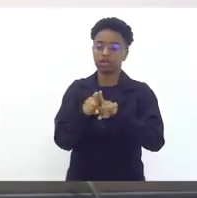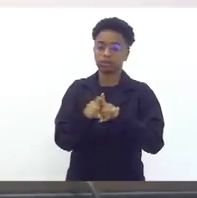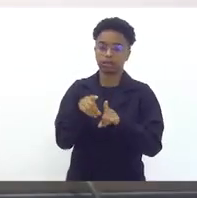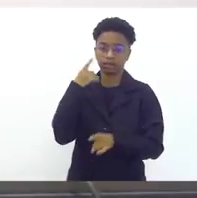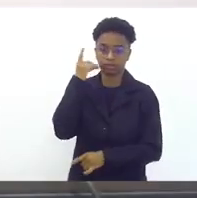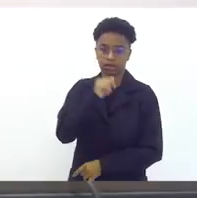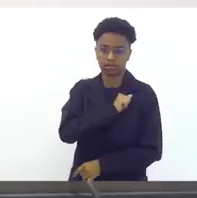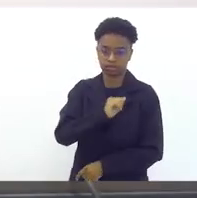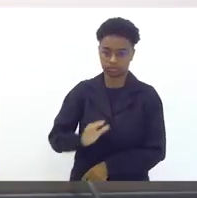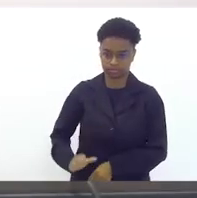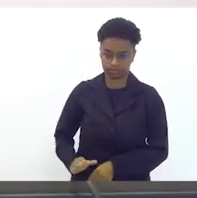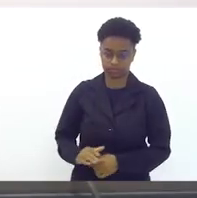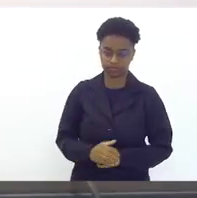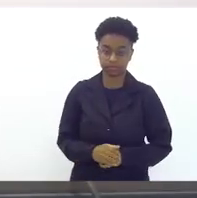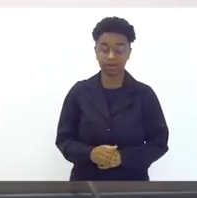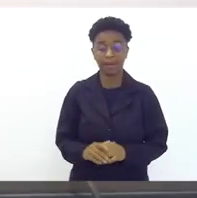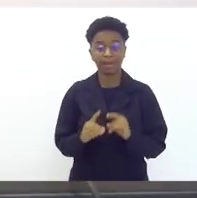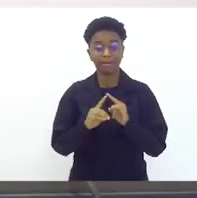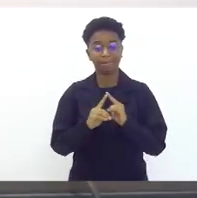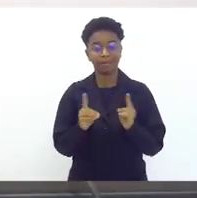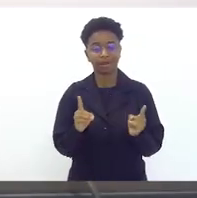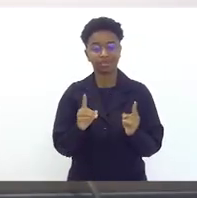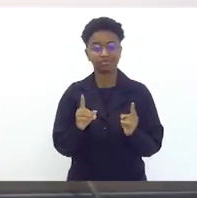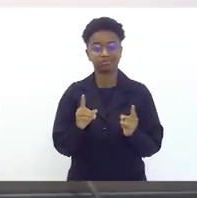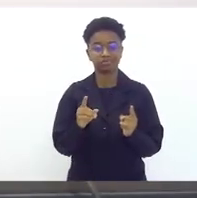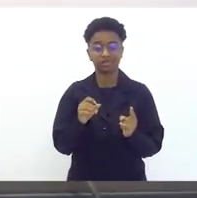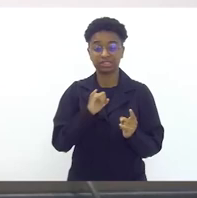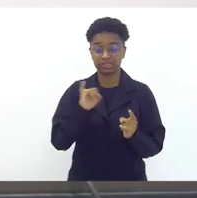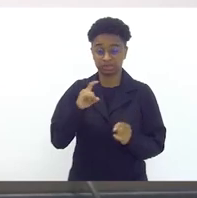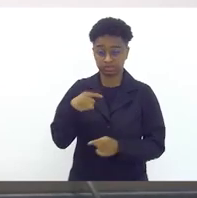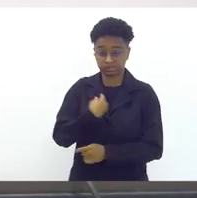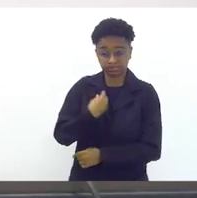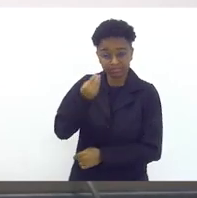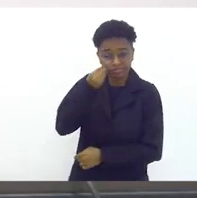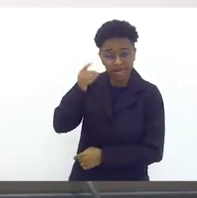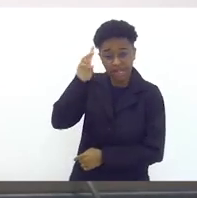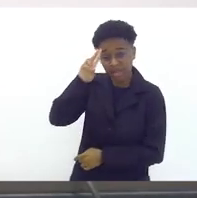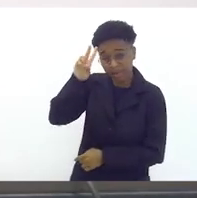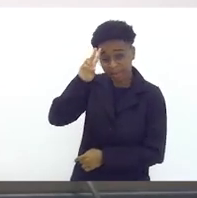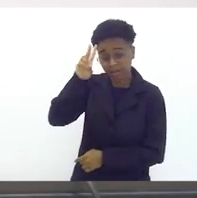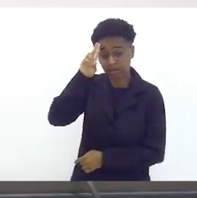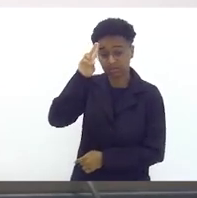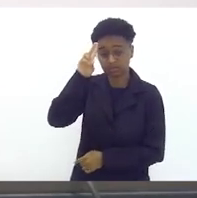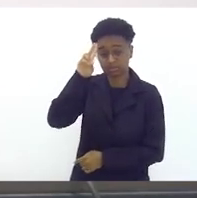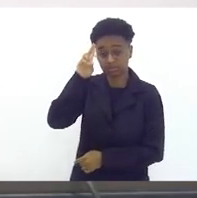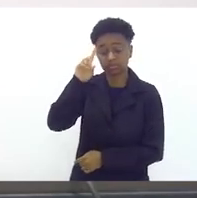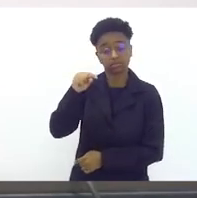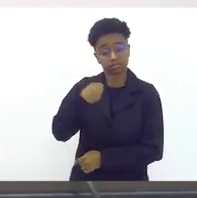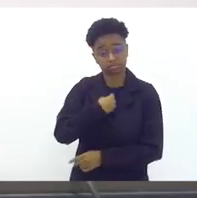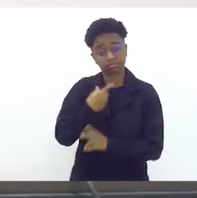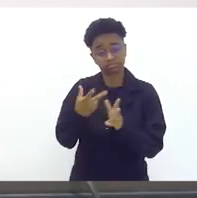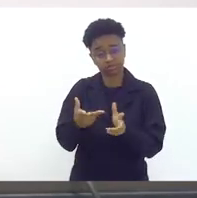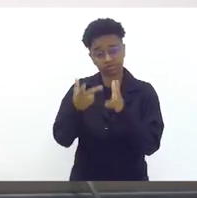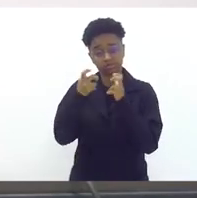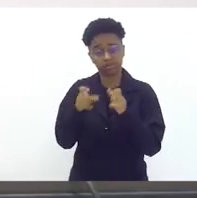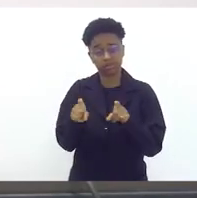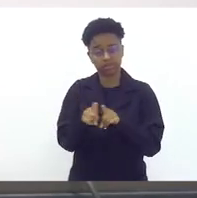Siciliano. Mas, se a gente puxar pela memória, a gente também vai